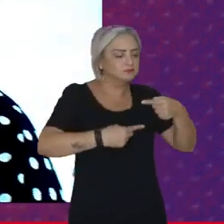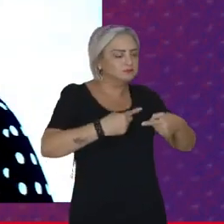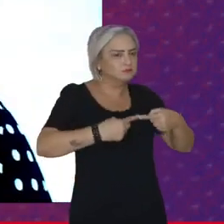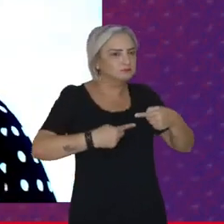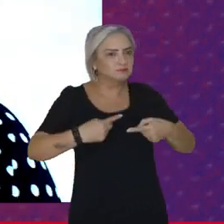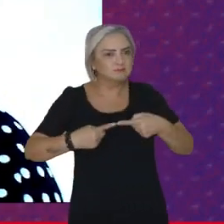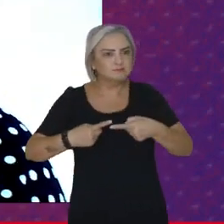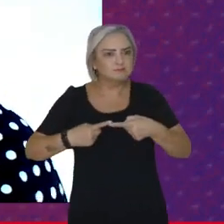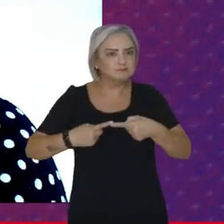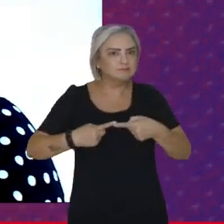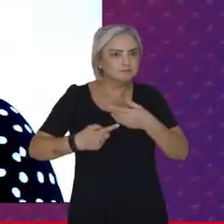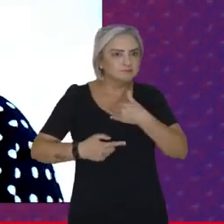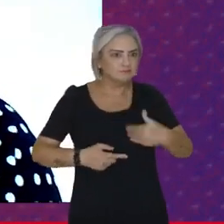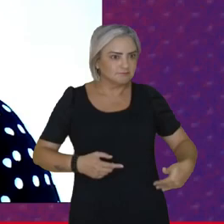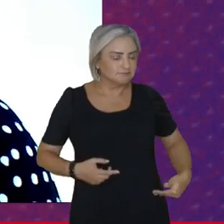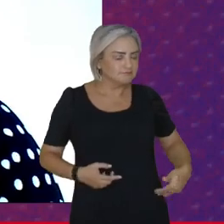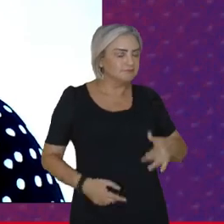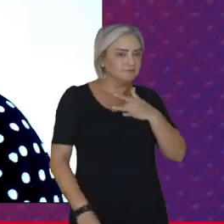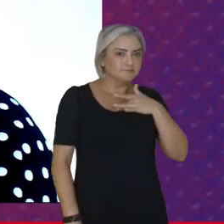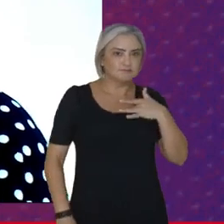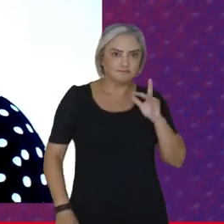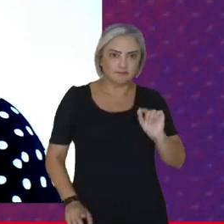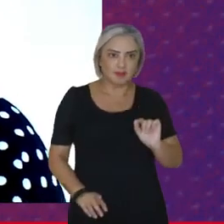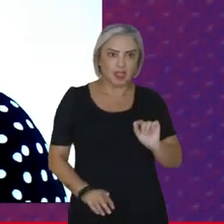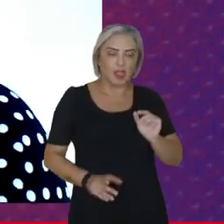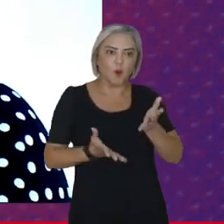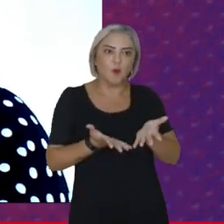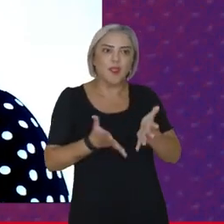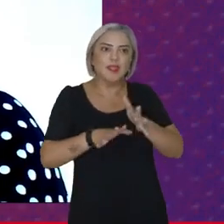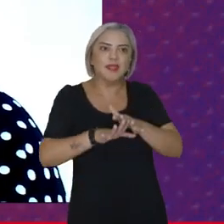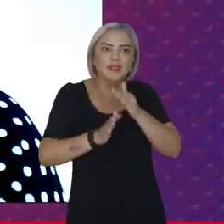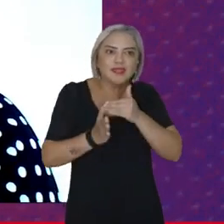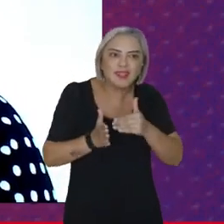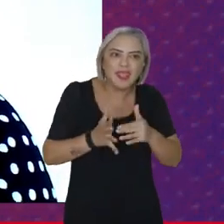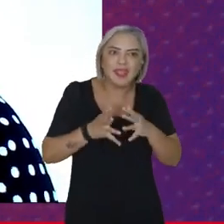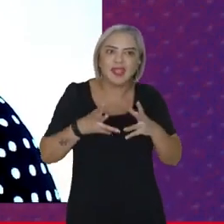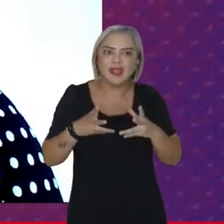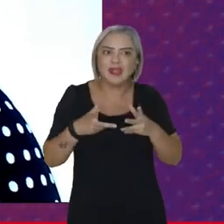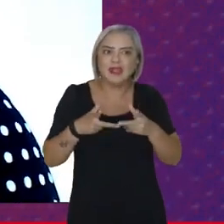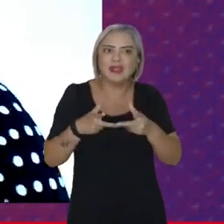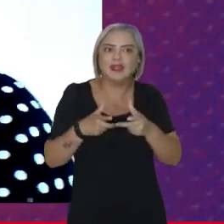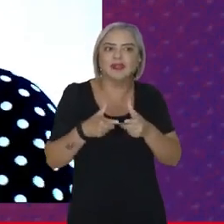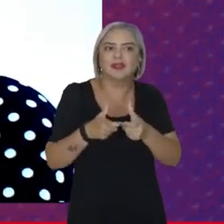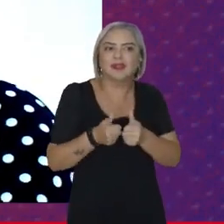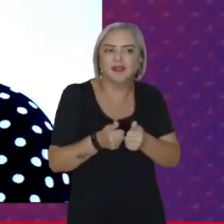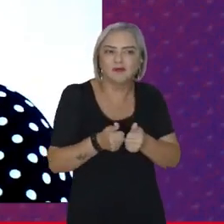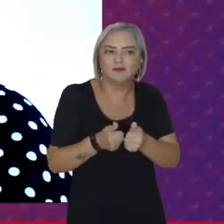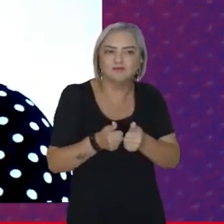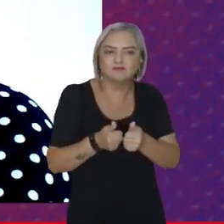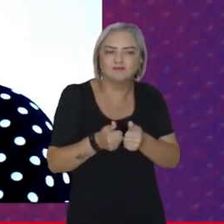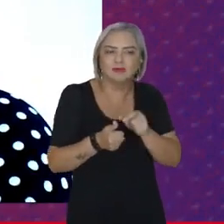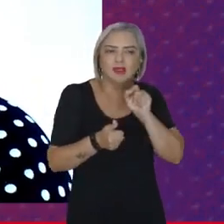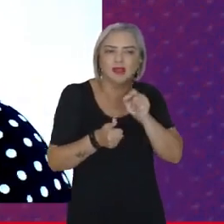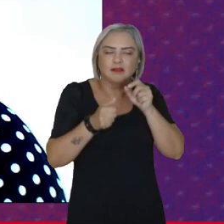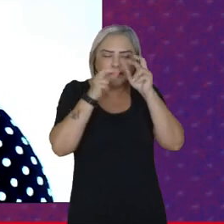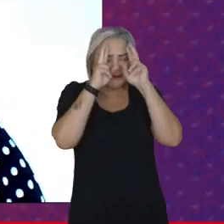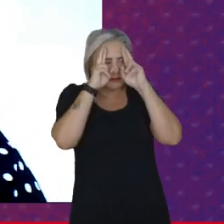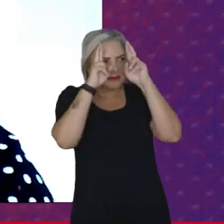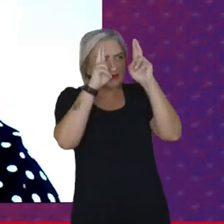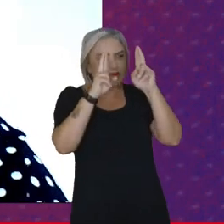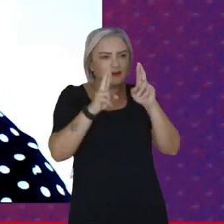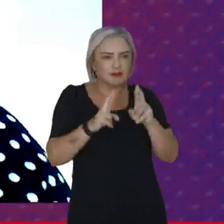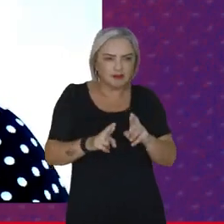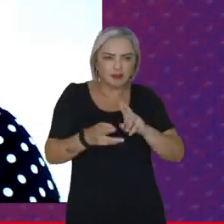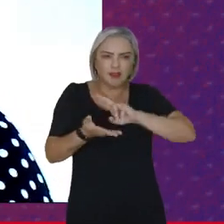de saúde, ao integral. Quando a gente está falando do integral, a gente está falando em respeitar